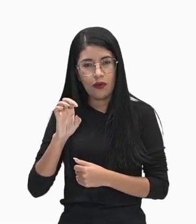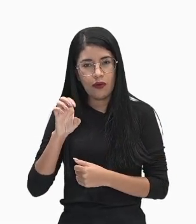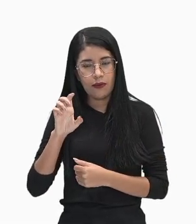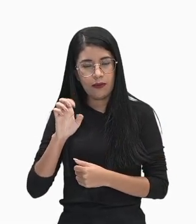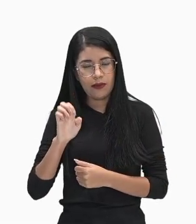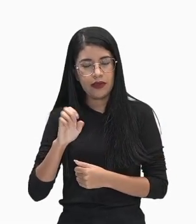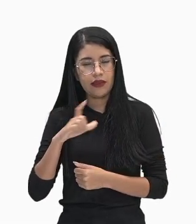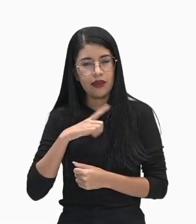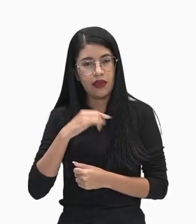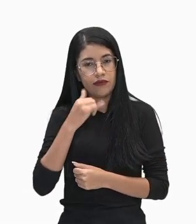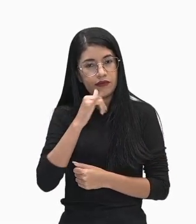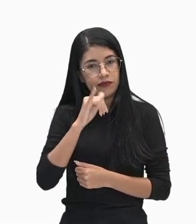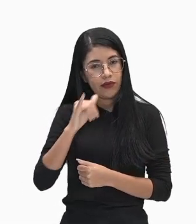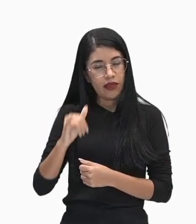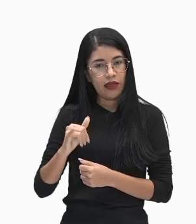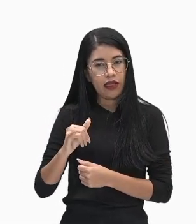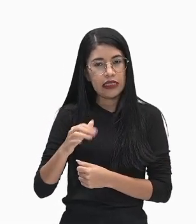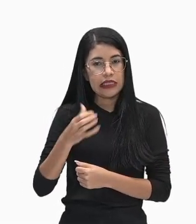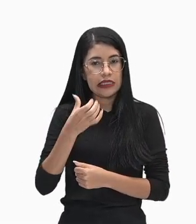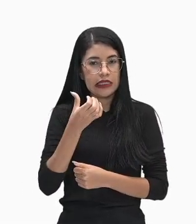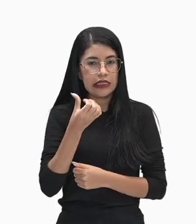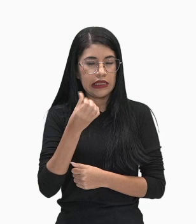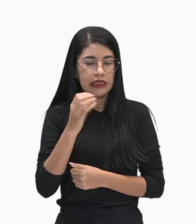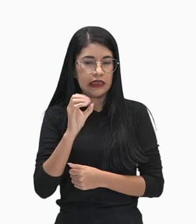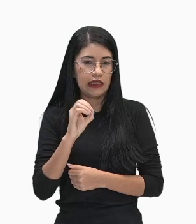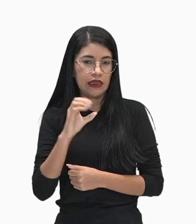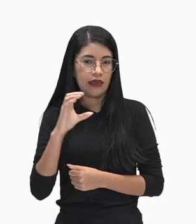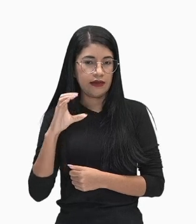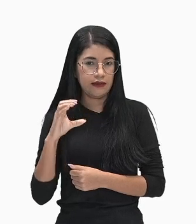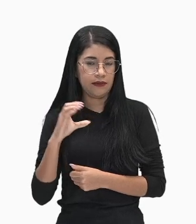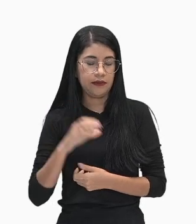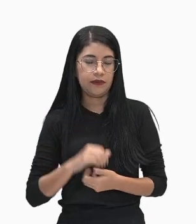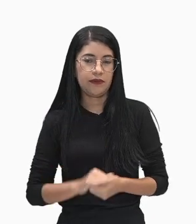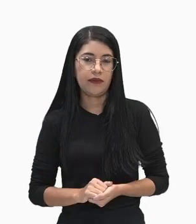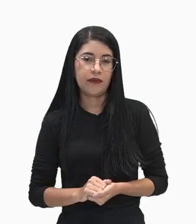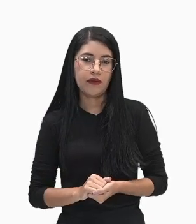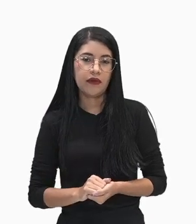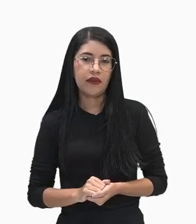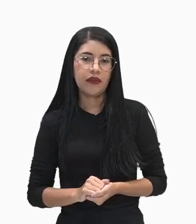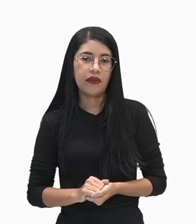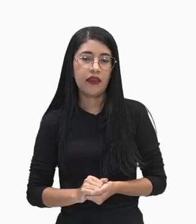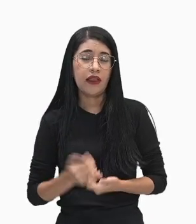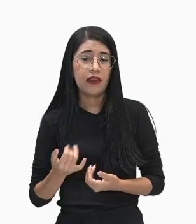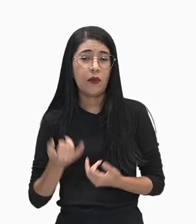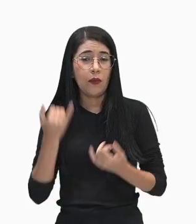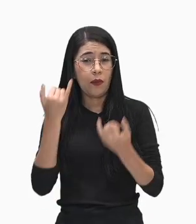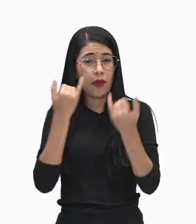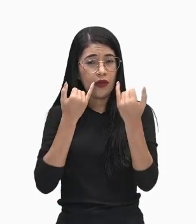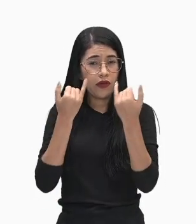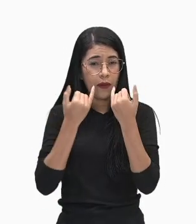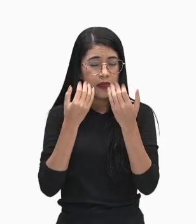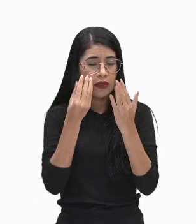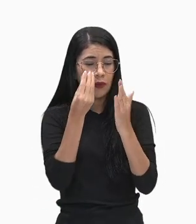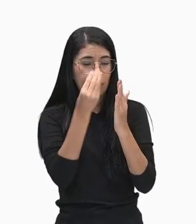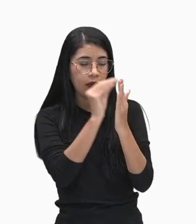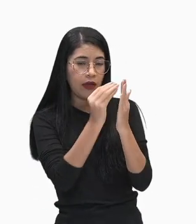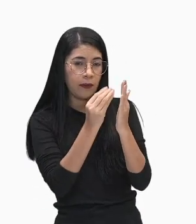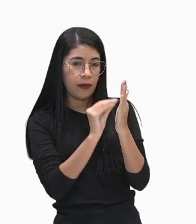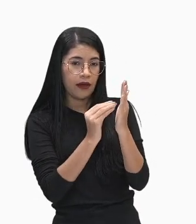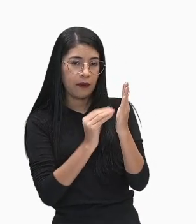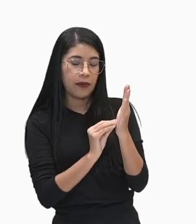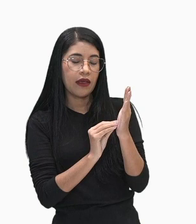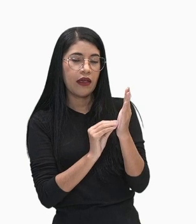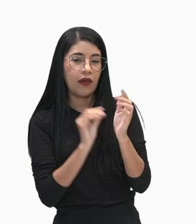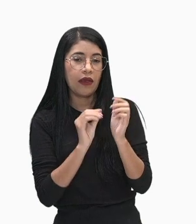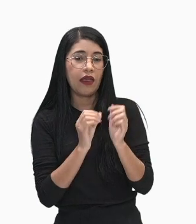carga elétrica de 60 coulombs. Então, pessoal, o que ele me deu aí foi a quantidade de